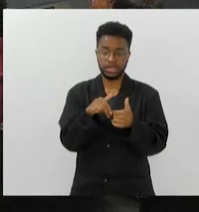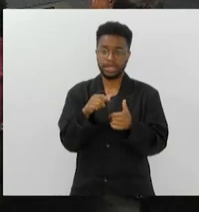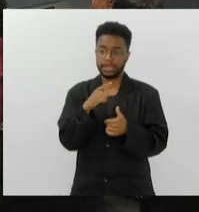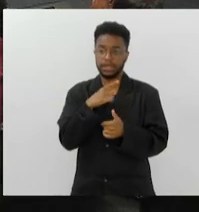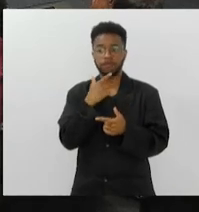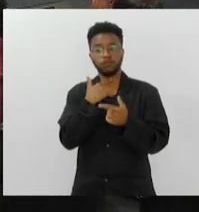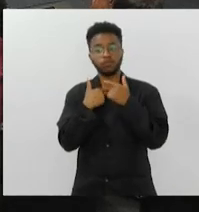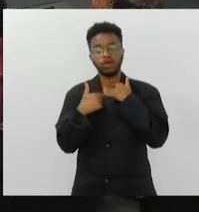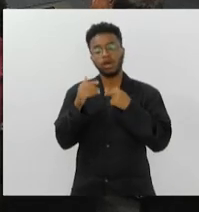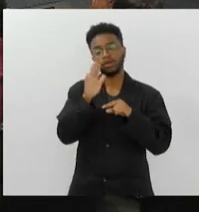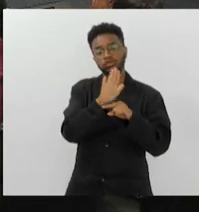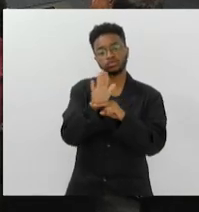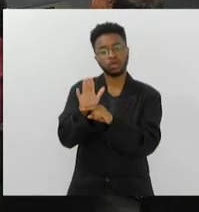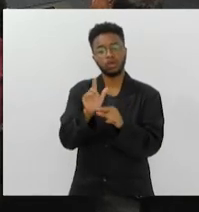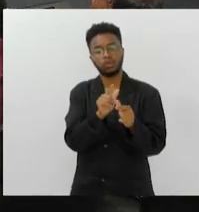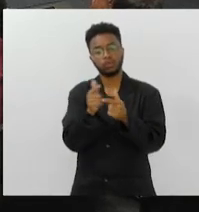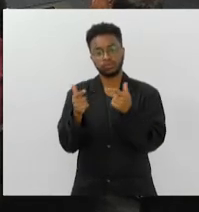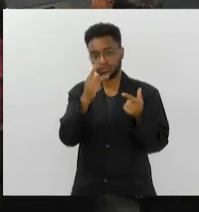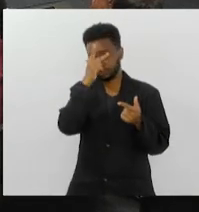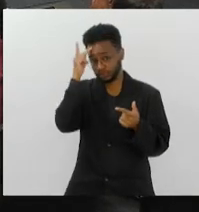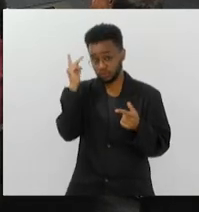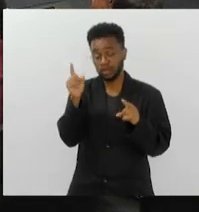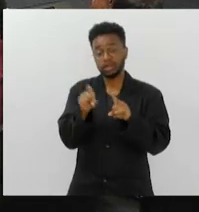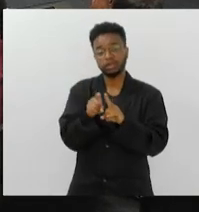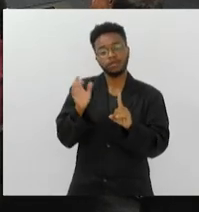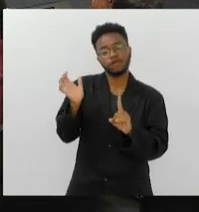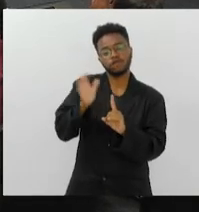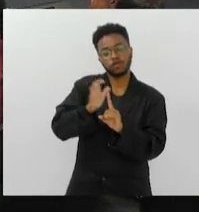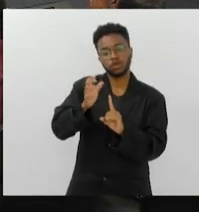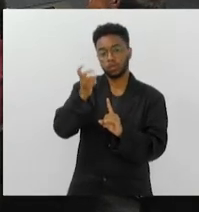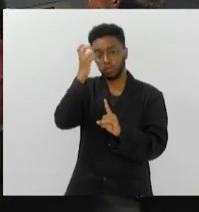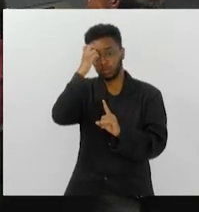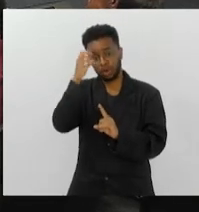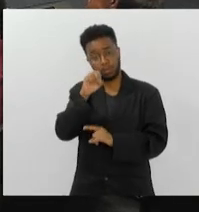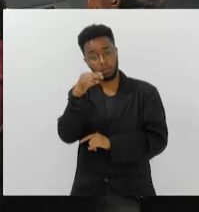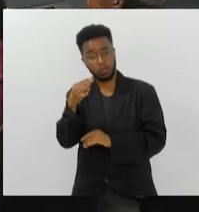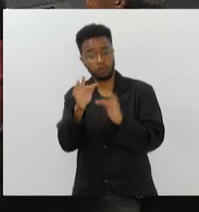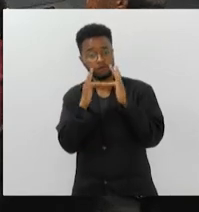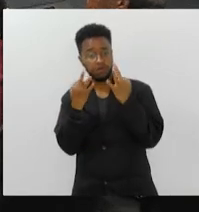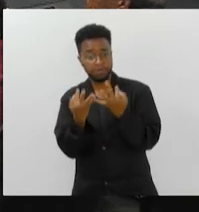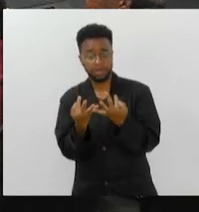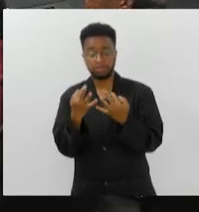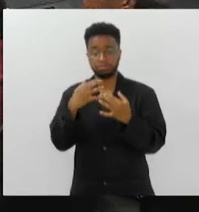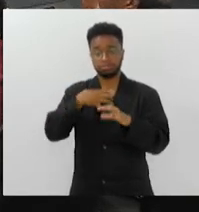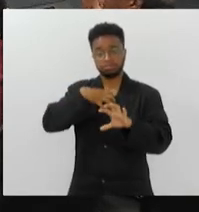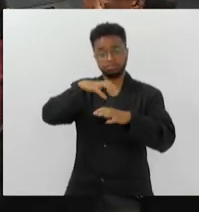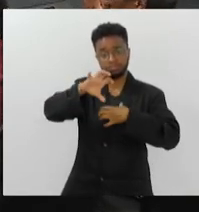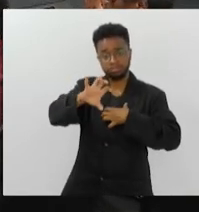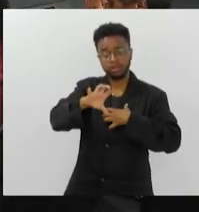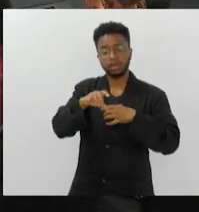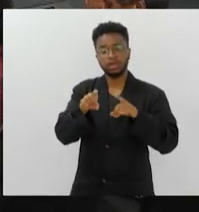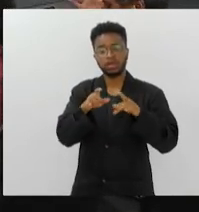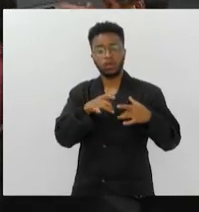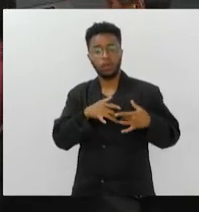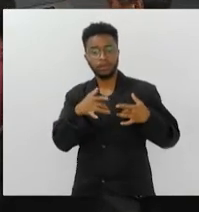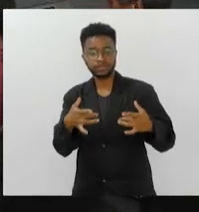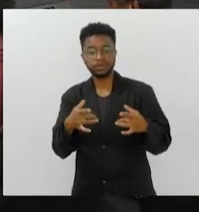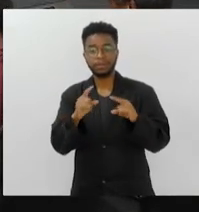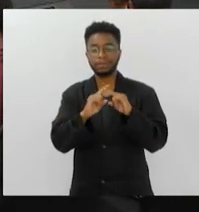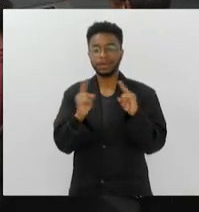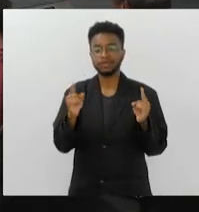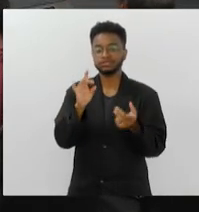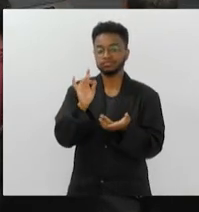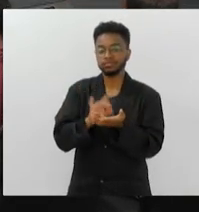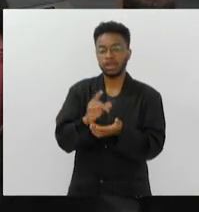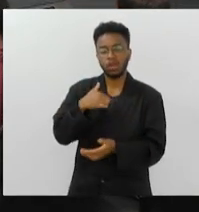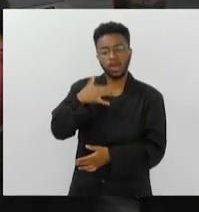desejo de ajudar outras pessoas, a influência cultural ou familiar, empatia, compaixão. Mas a definição que mais